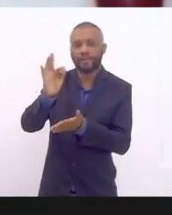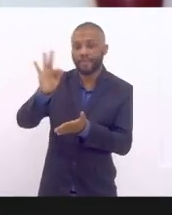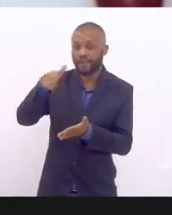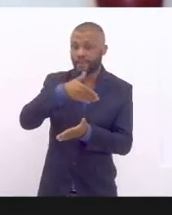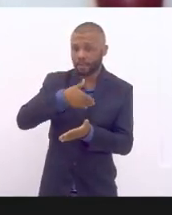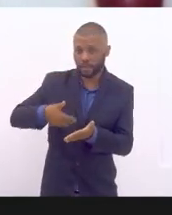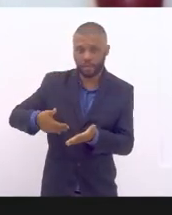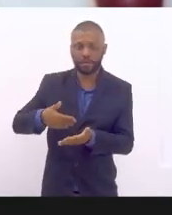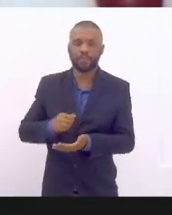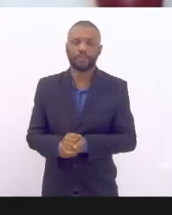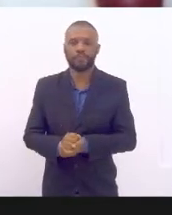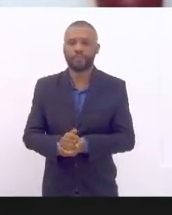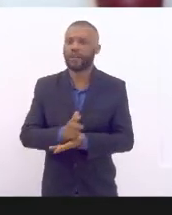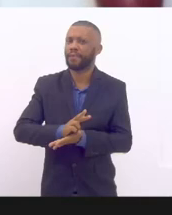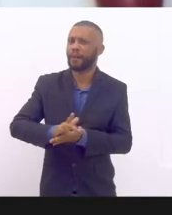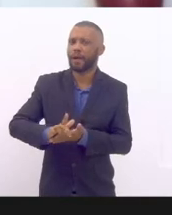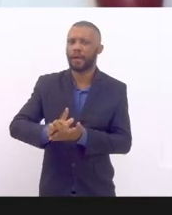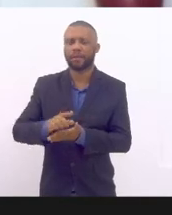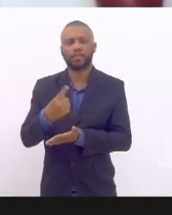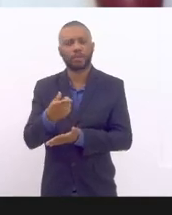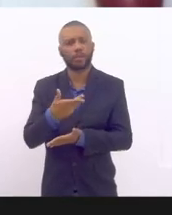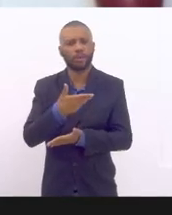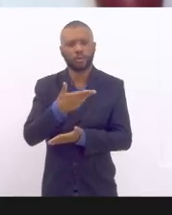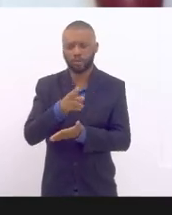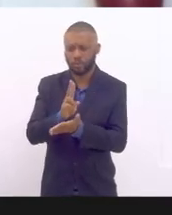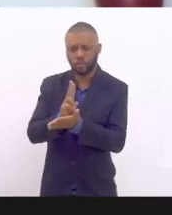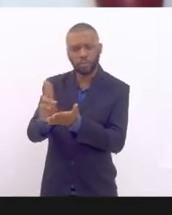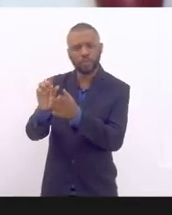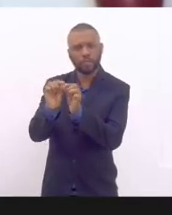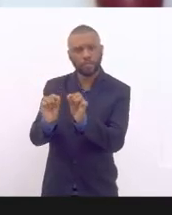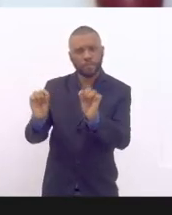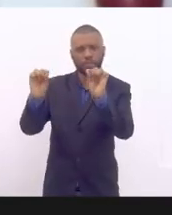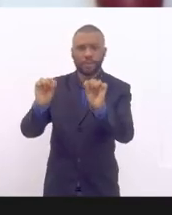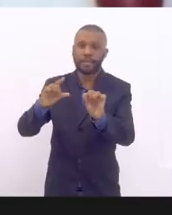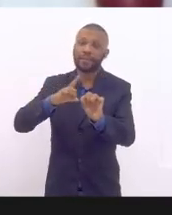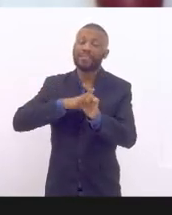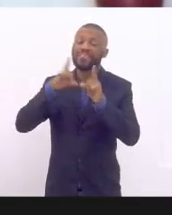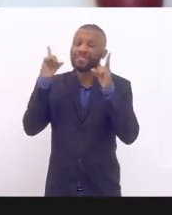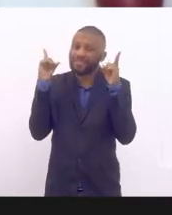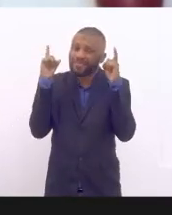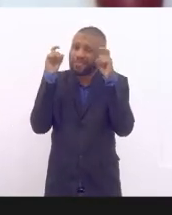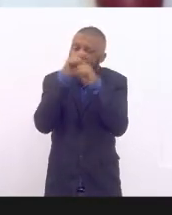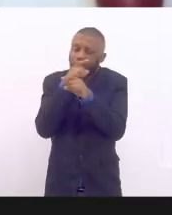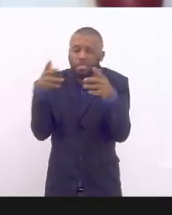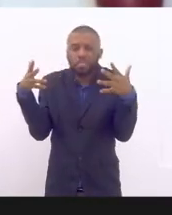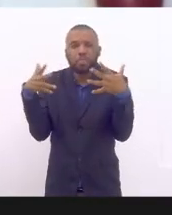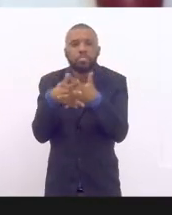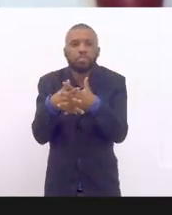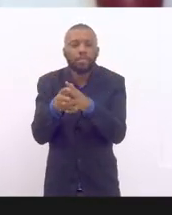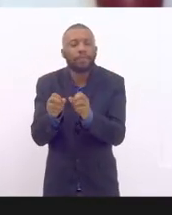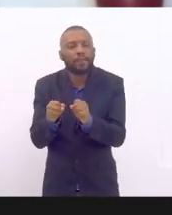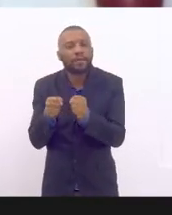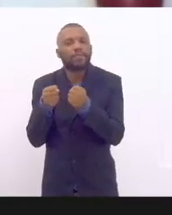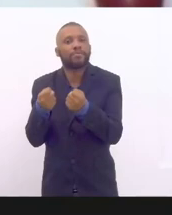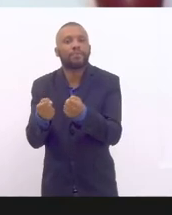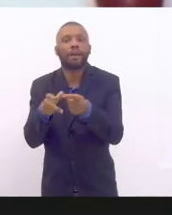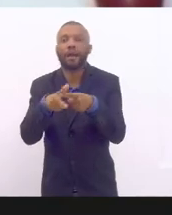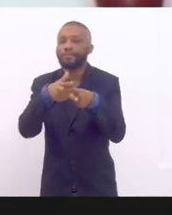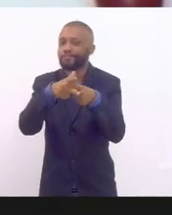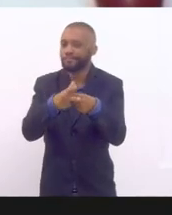várias das nossas universidades é terão dificuldade de garantir a manutenção